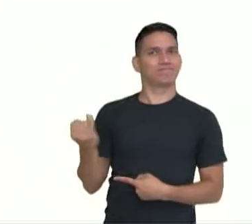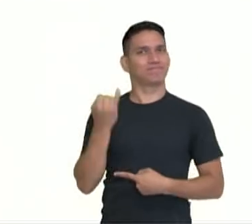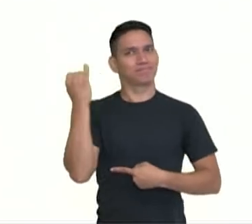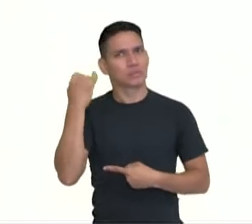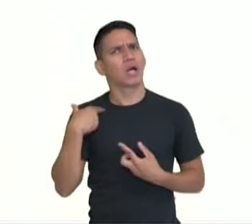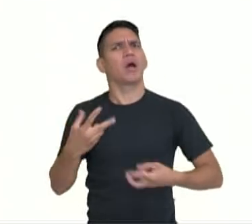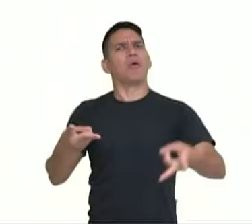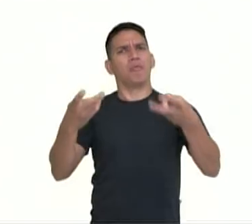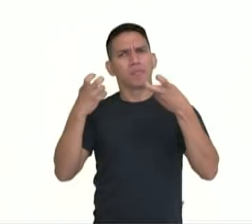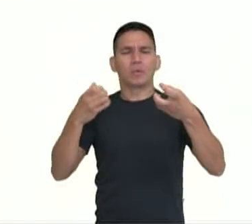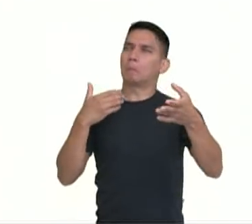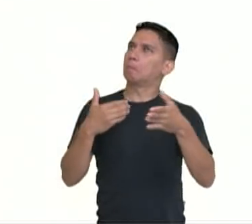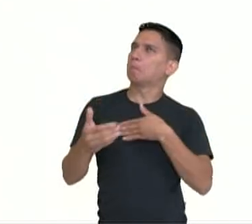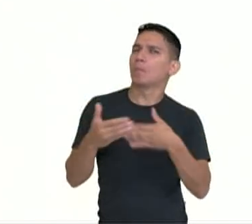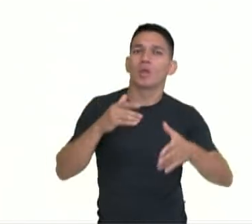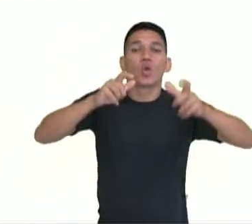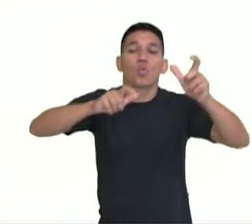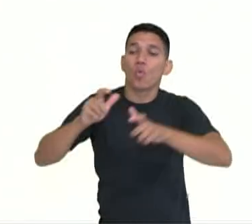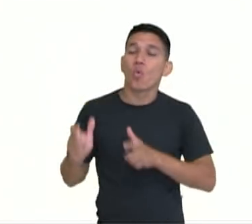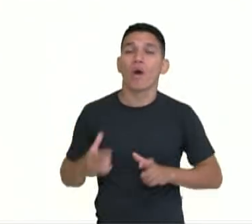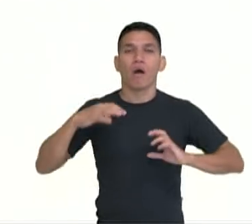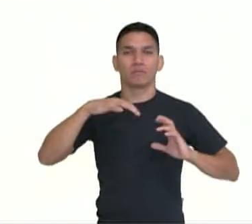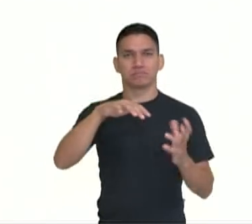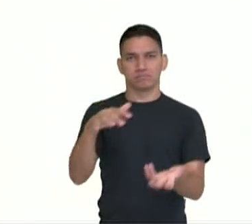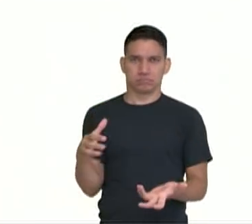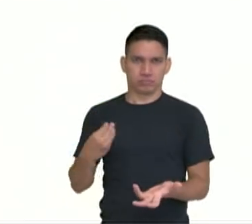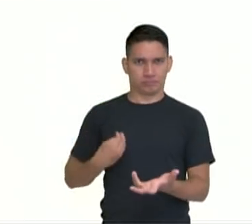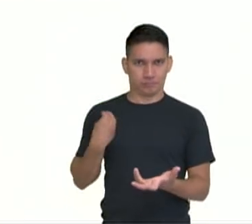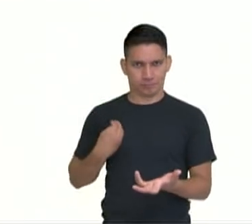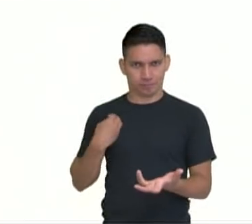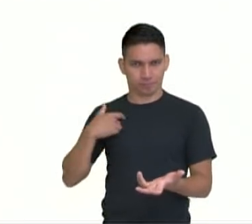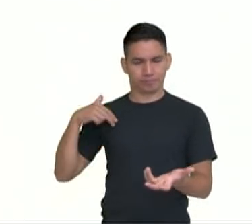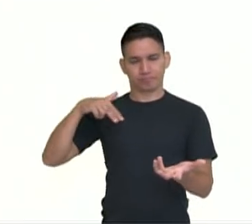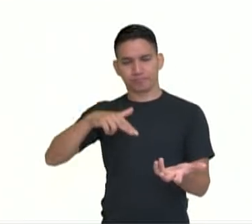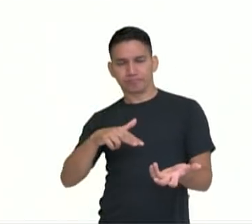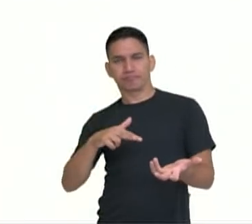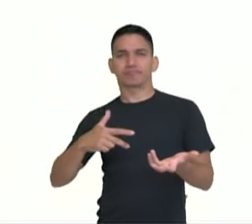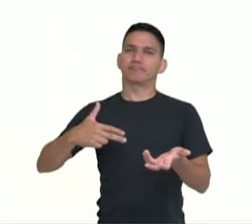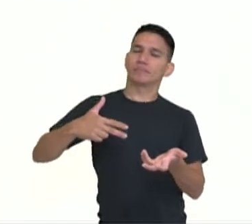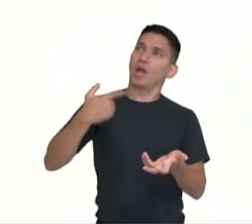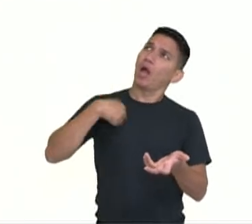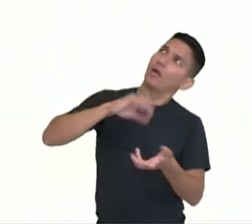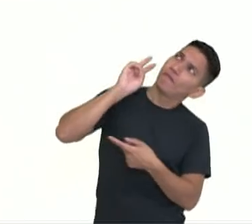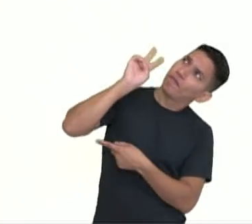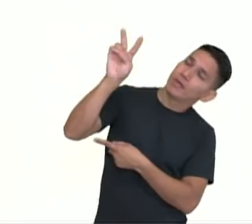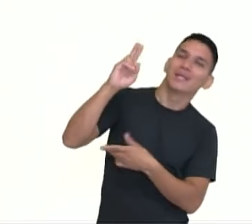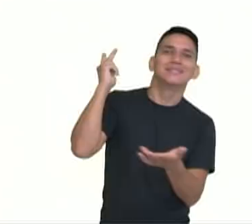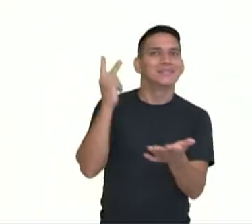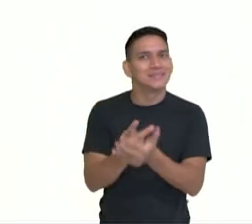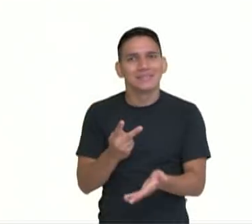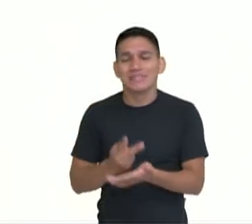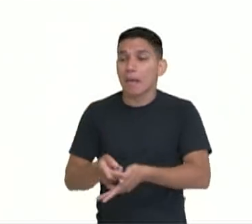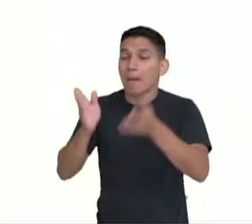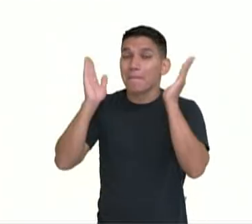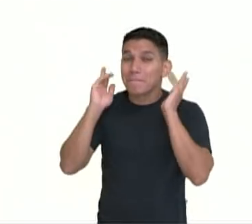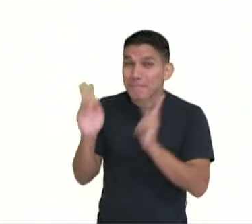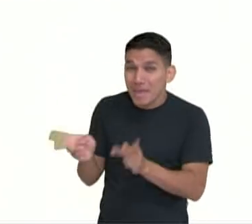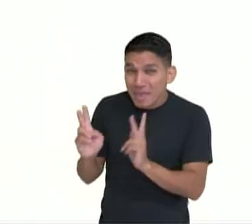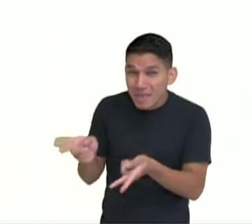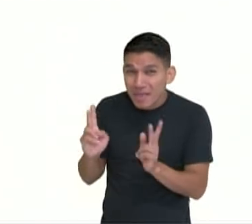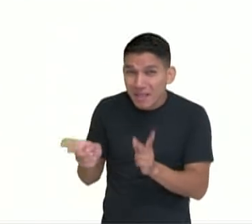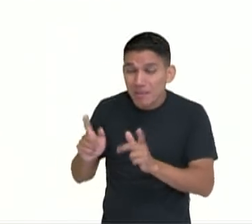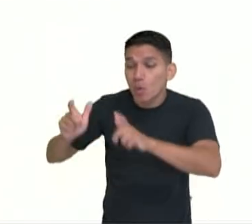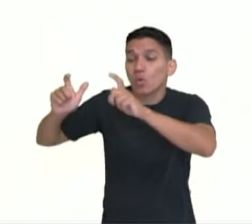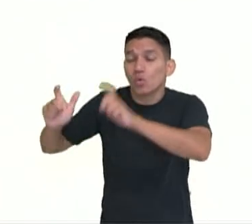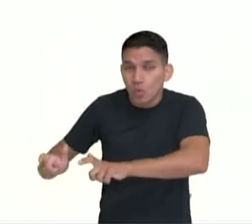em qualquer lugar do planeta que eu esteja. Ele sempre vai surgir na mesma direção e vai